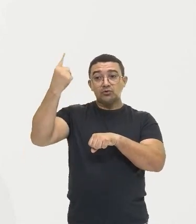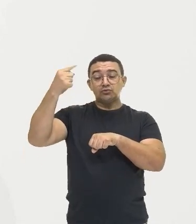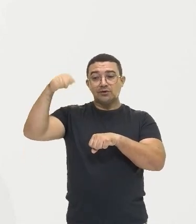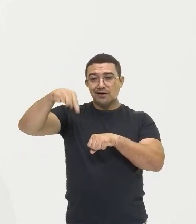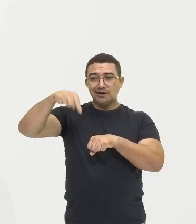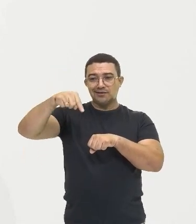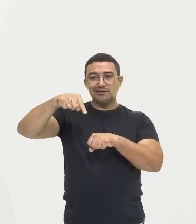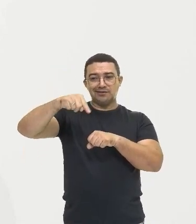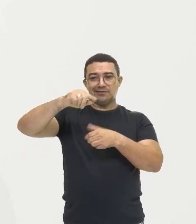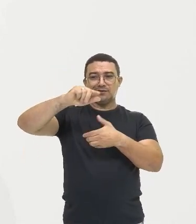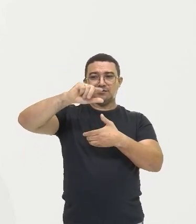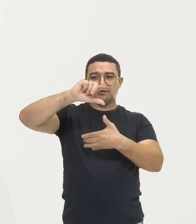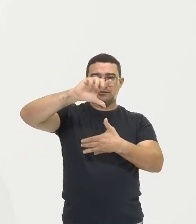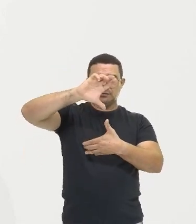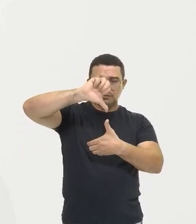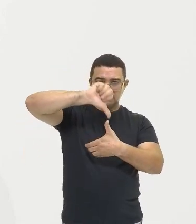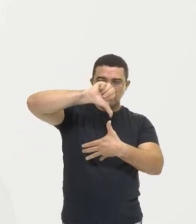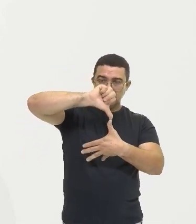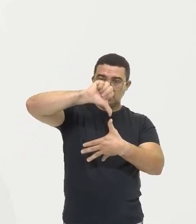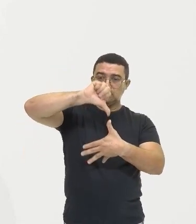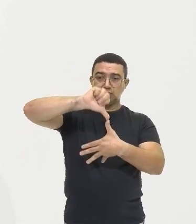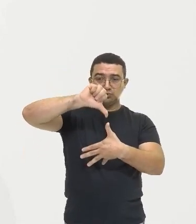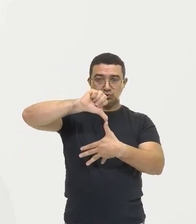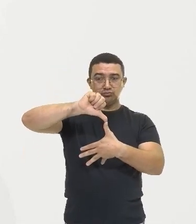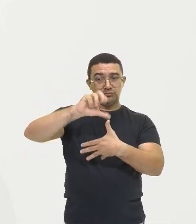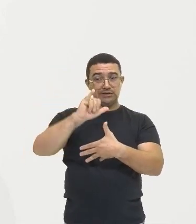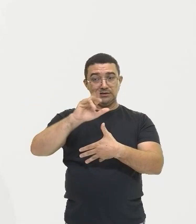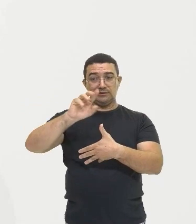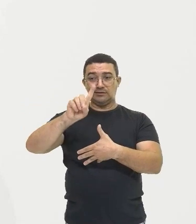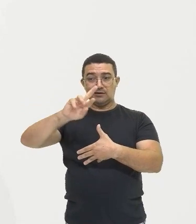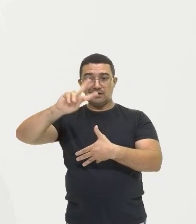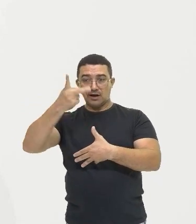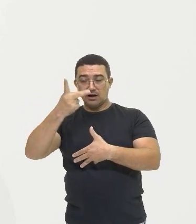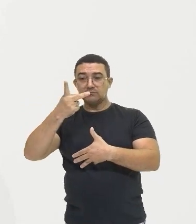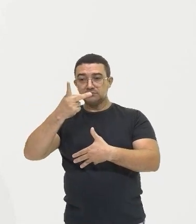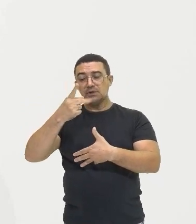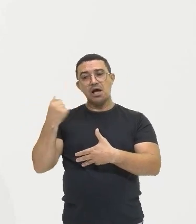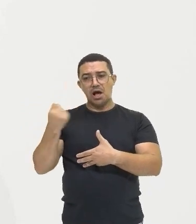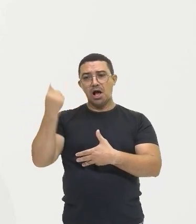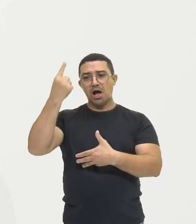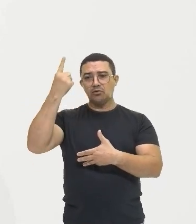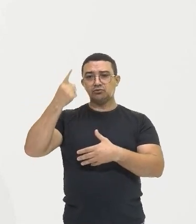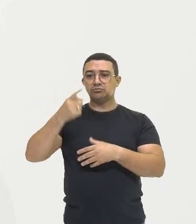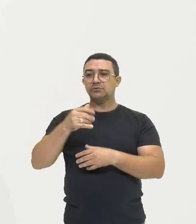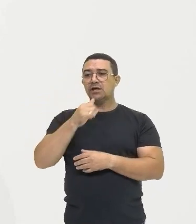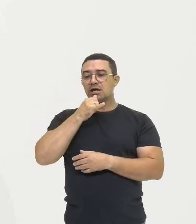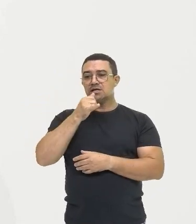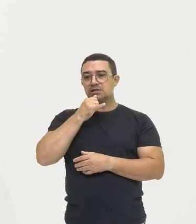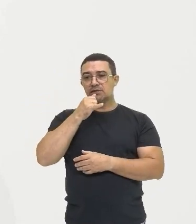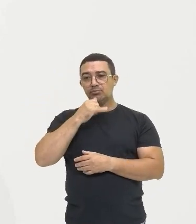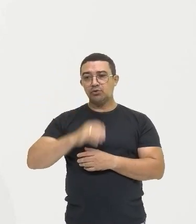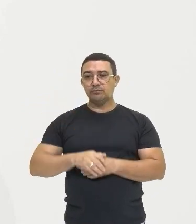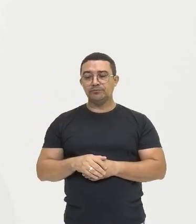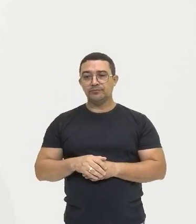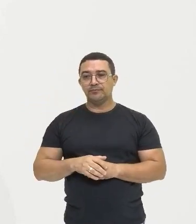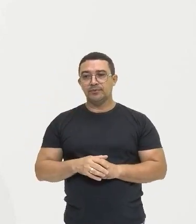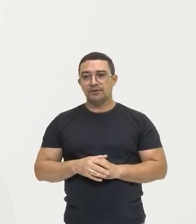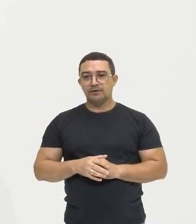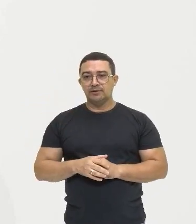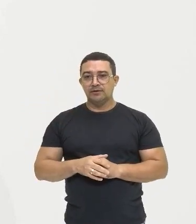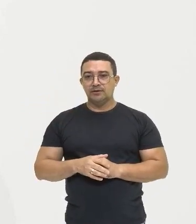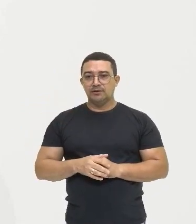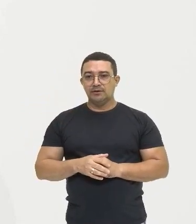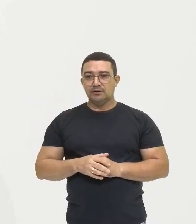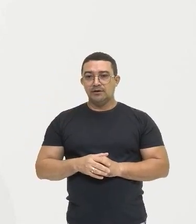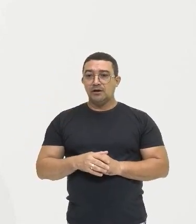países com IDH considerado muito alto, né, também Chile, por exemplo. IDH alto, a gente observa